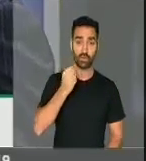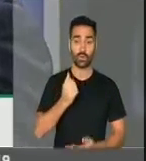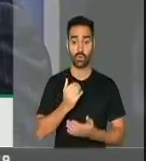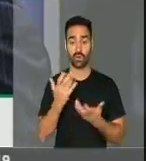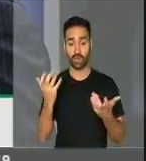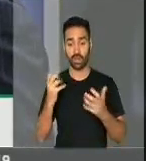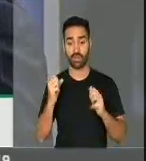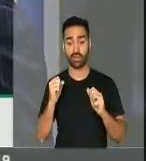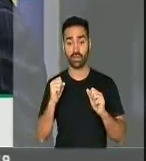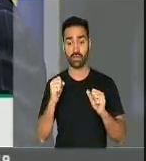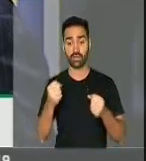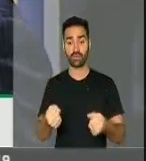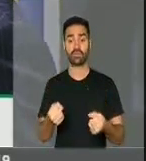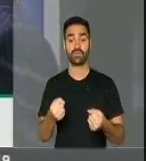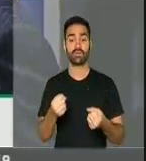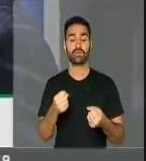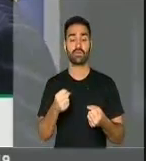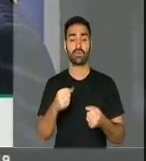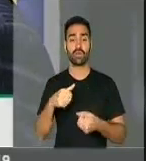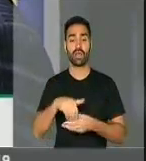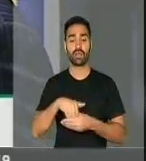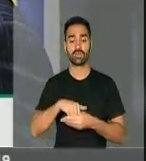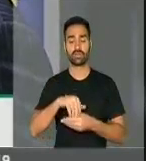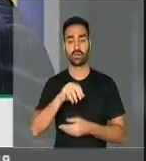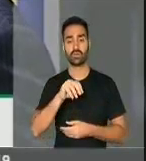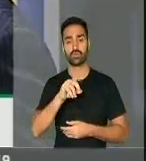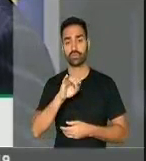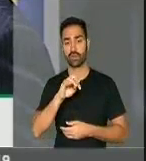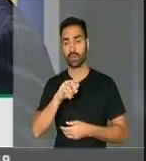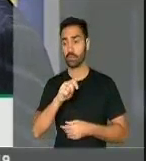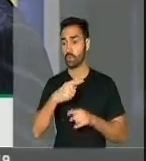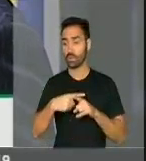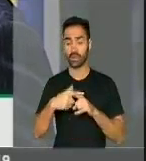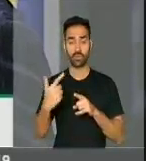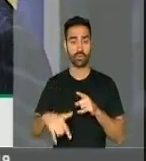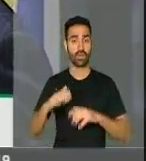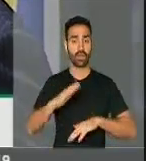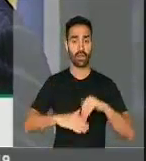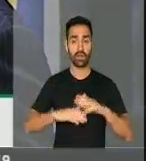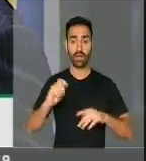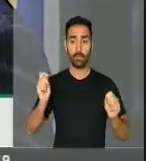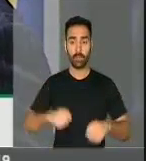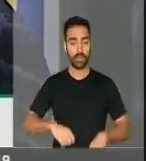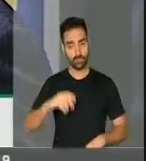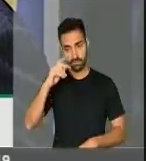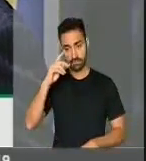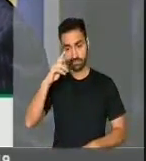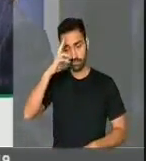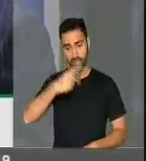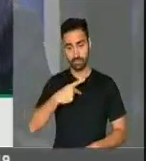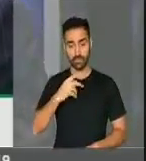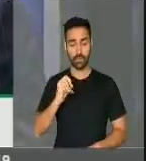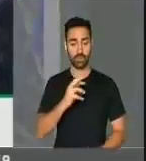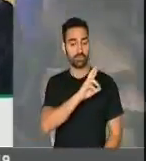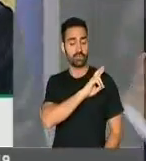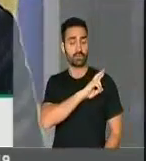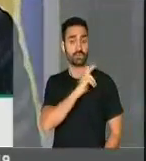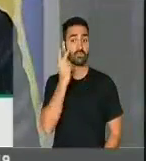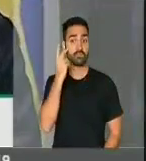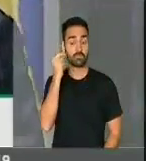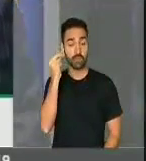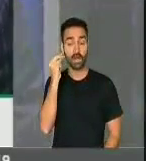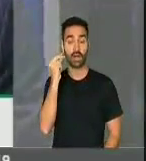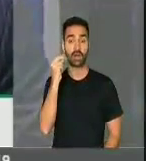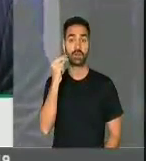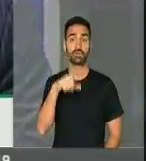diretas, é porque eles não se julgam capazes, competentes, autônomos ou responsáveis para definir o destino